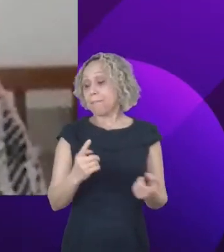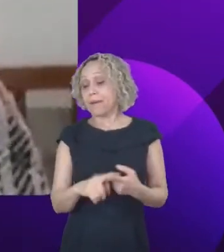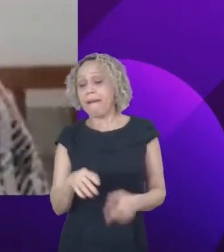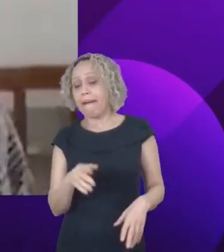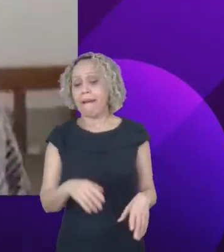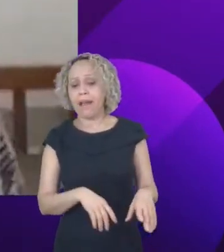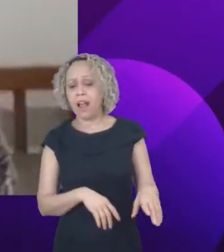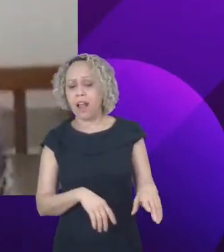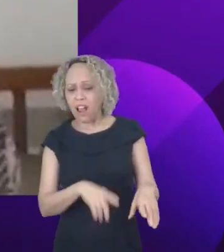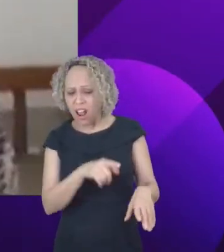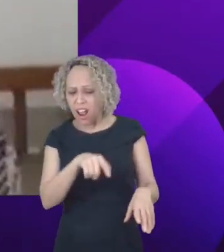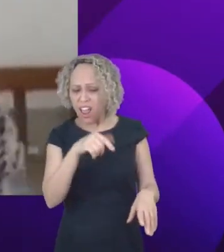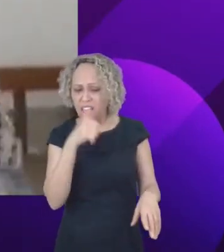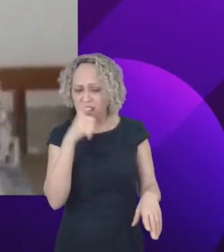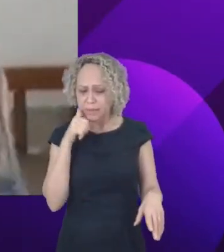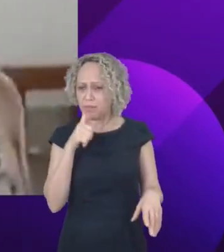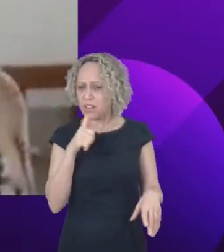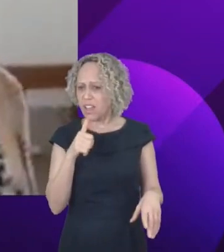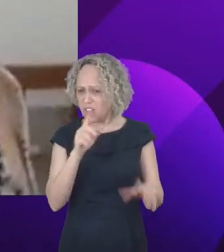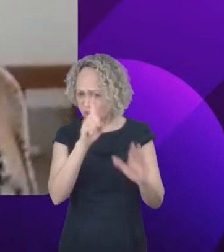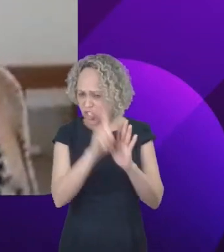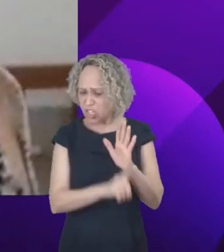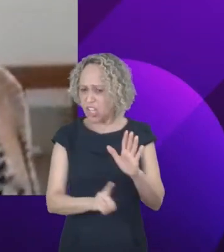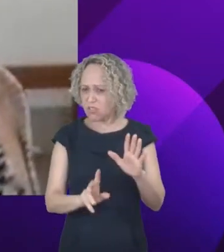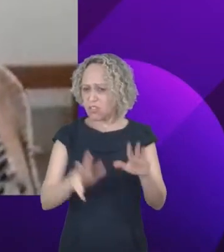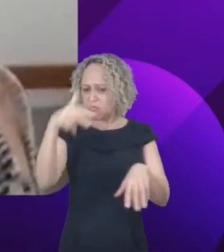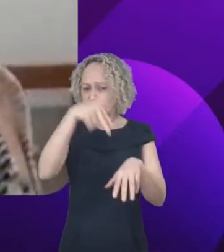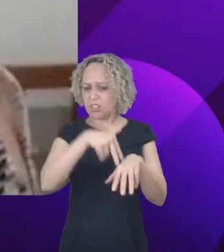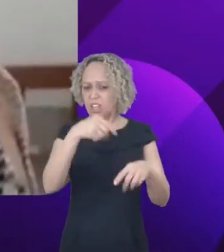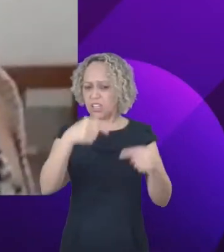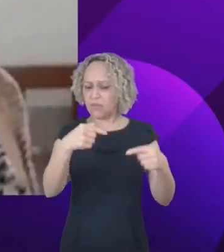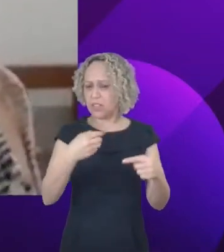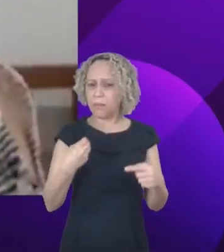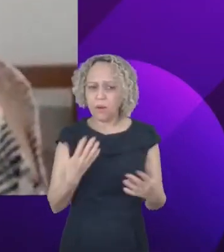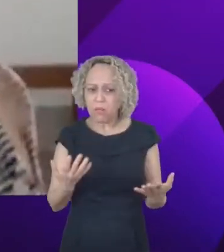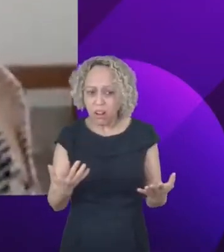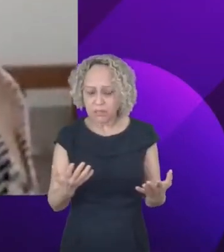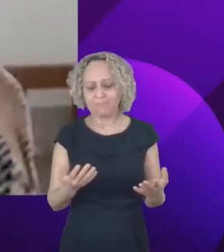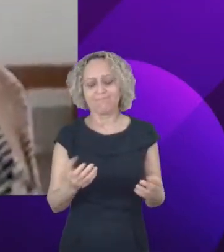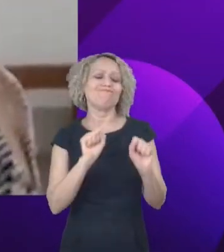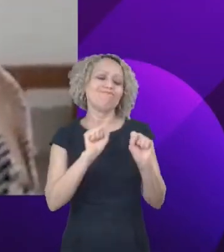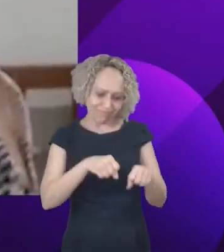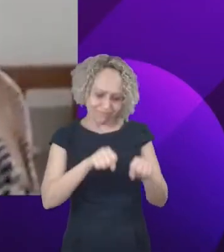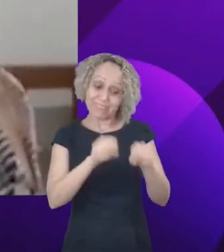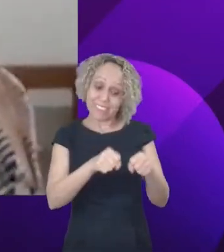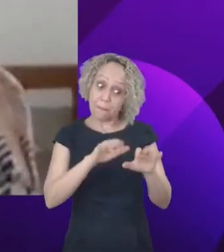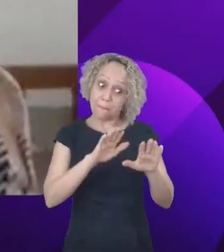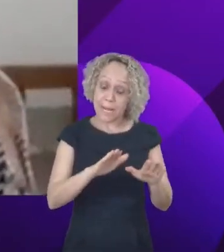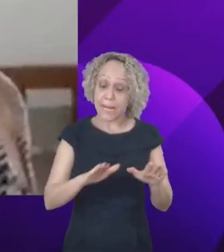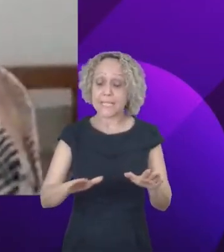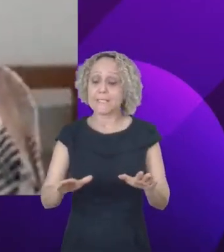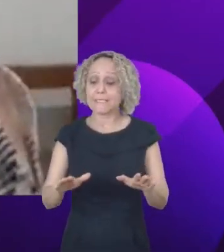também, neste ano, nós estimularmos a participação das mulheres na vida política e, obviamente, também no